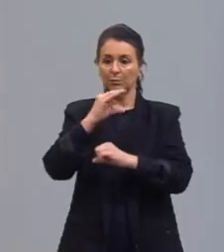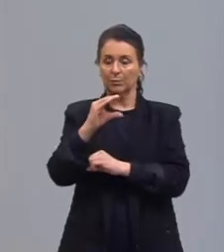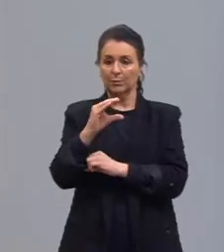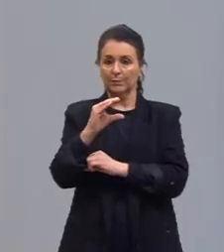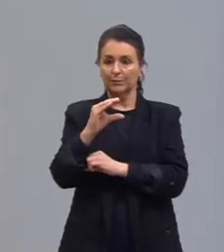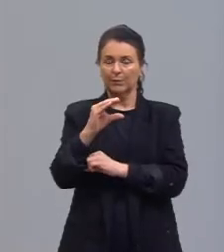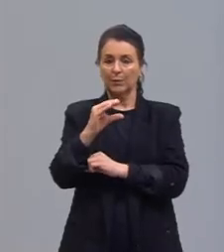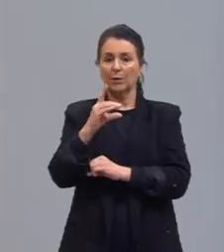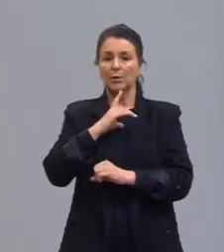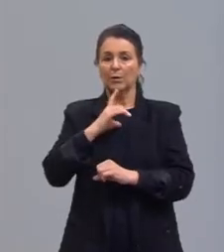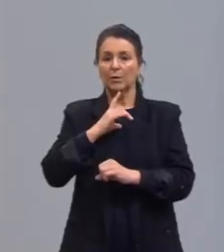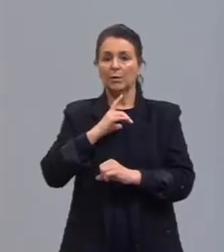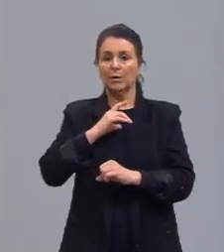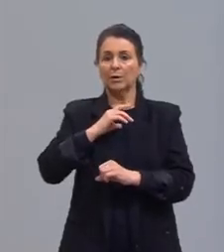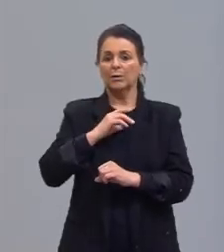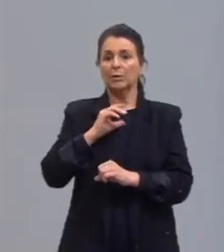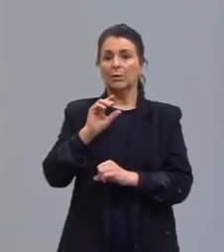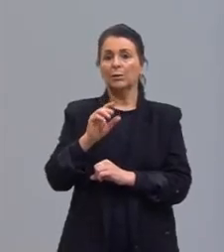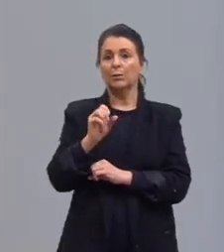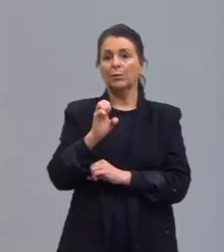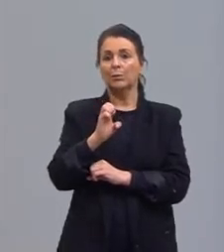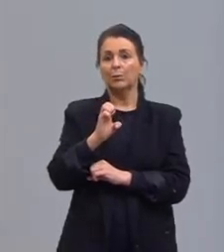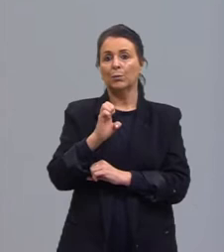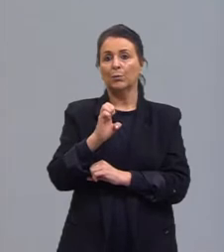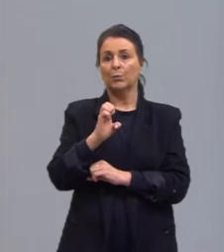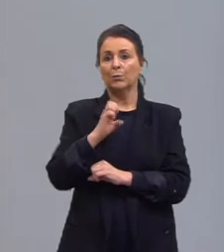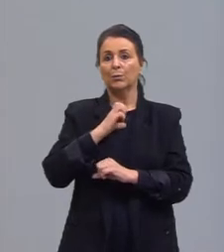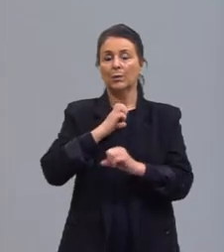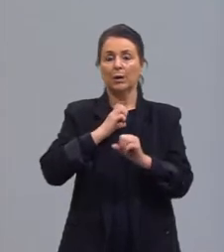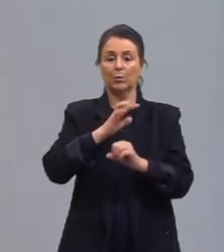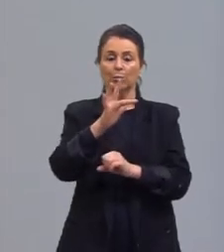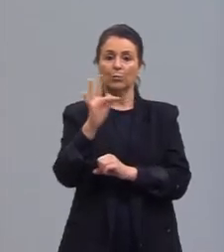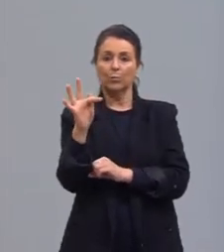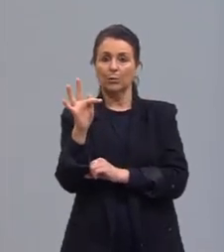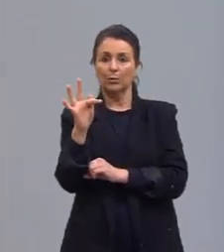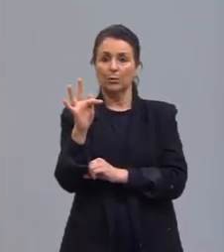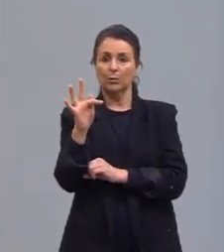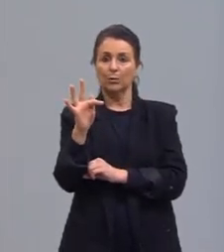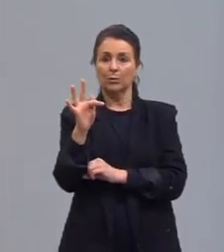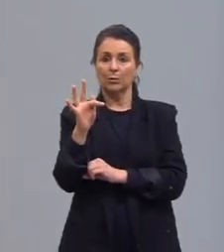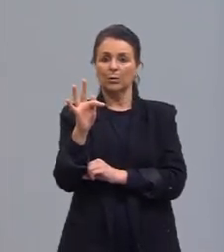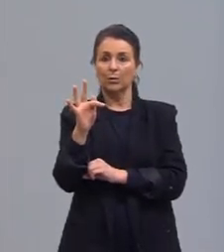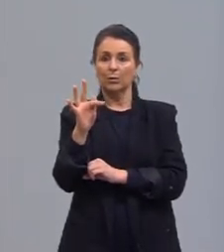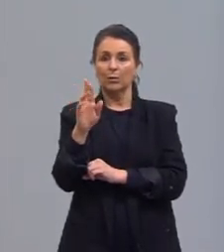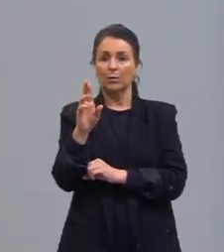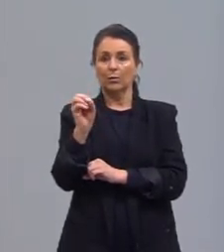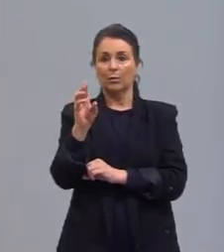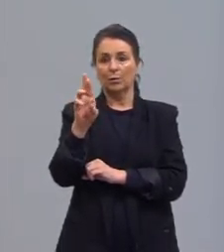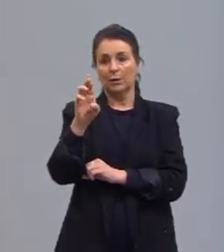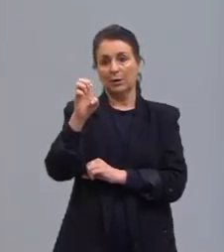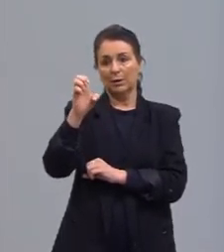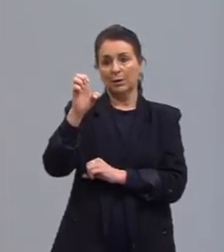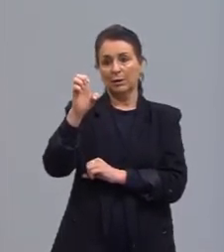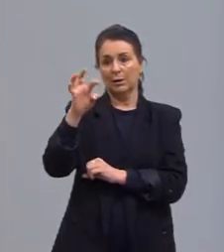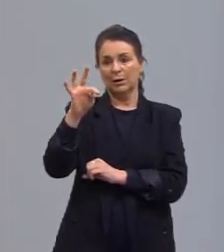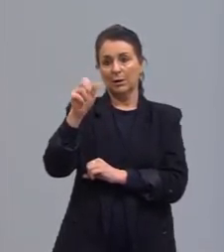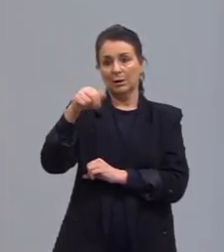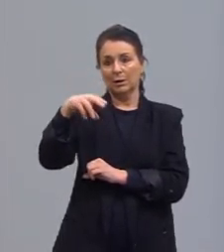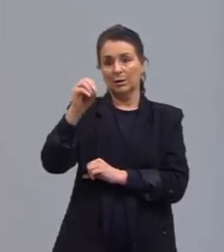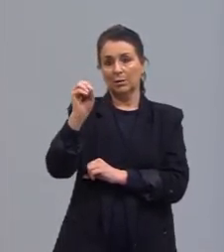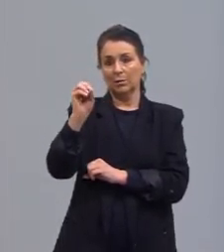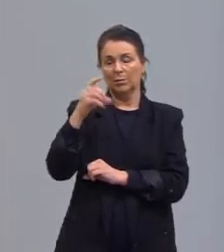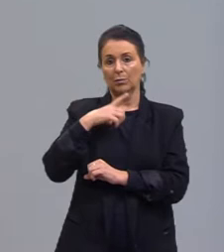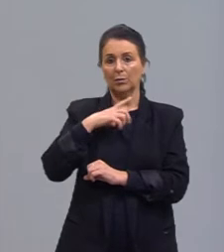eu vou ter um etano certo eu tenho um flúor Então é frutano eu não preciso identificar